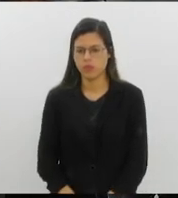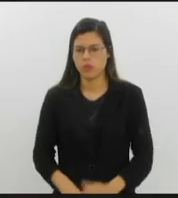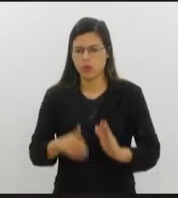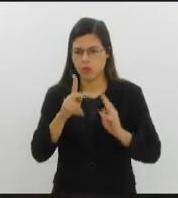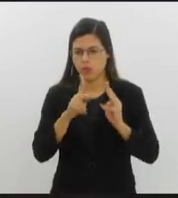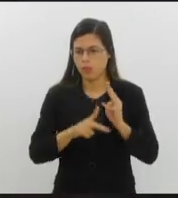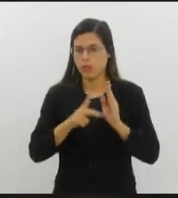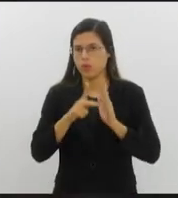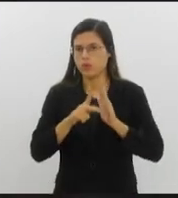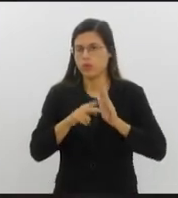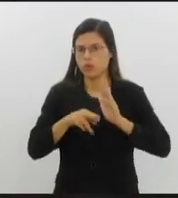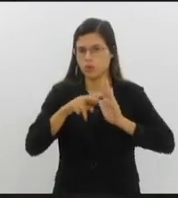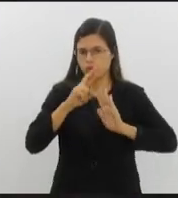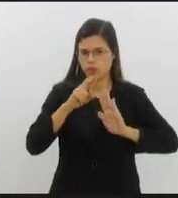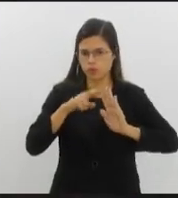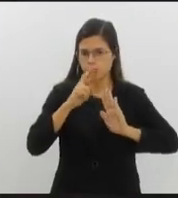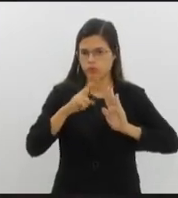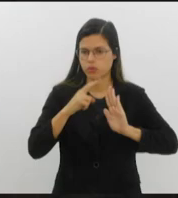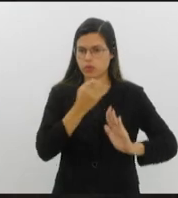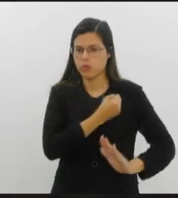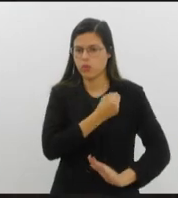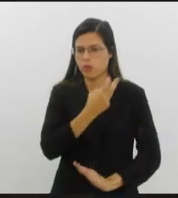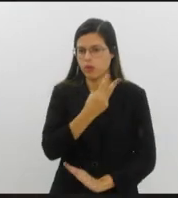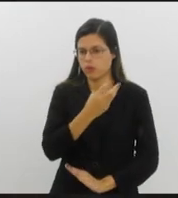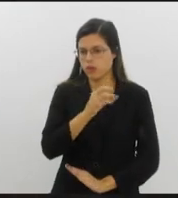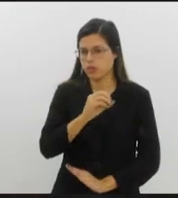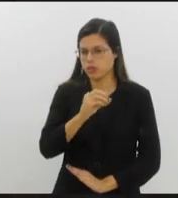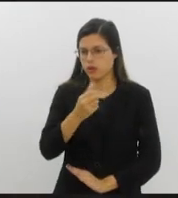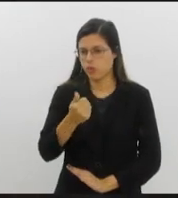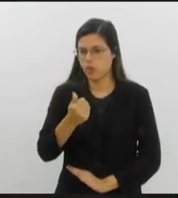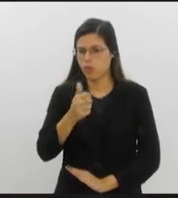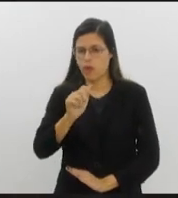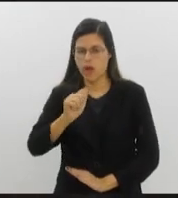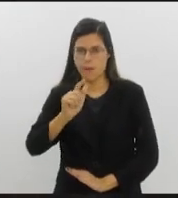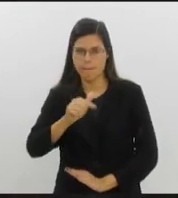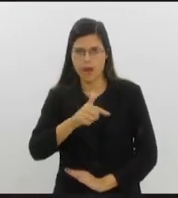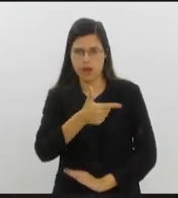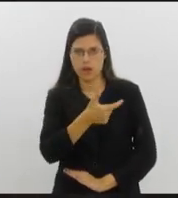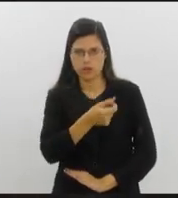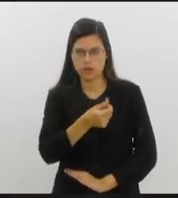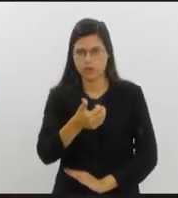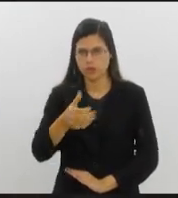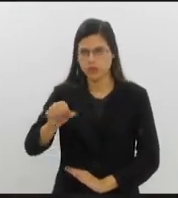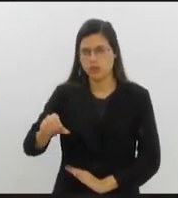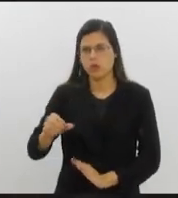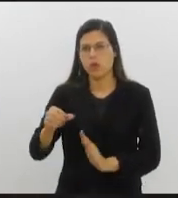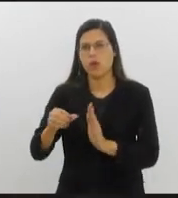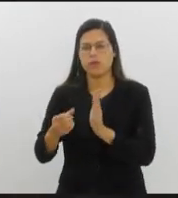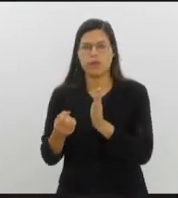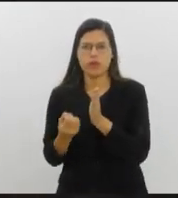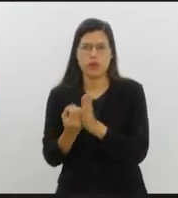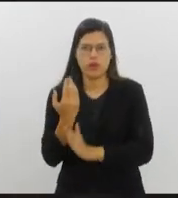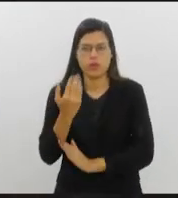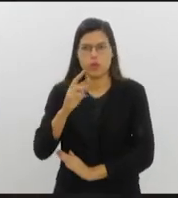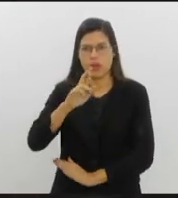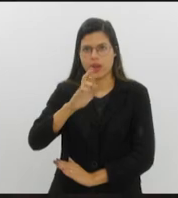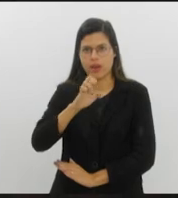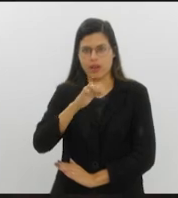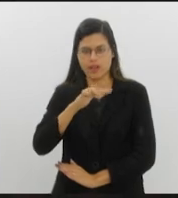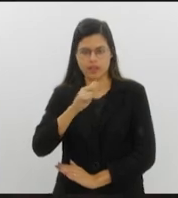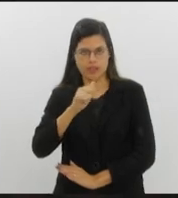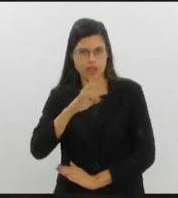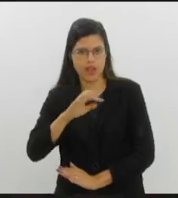Projeto de resolução número 301-A de 2019, de autoria da deputada Renata Souza, que altera o